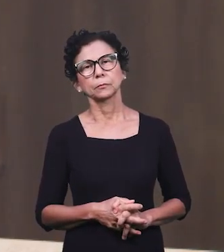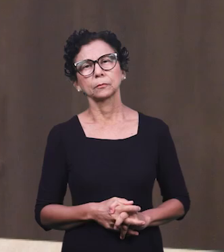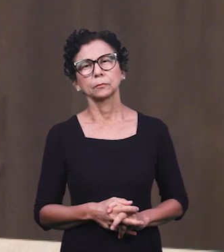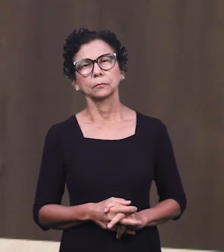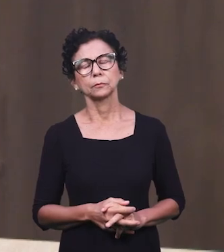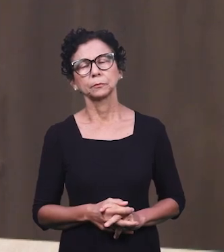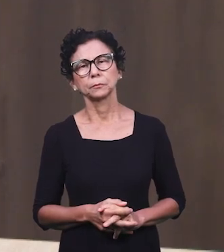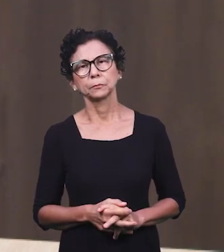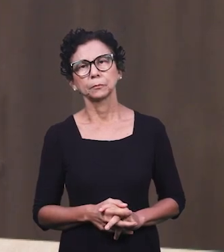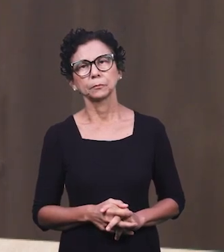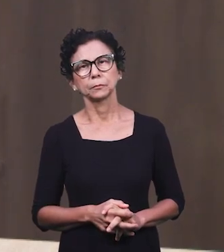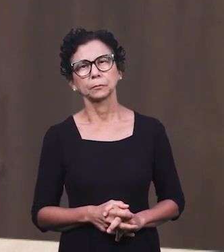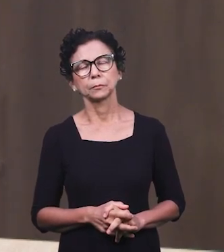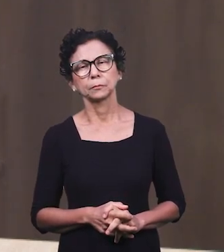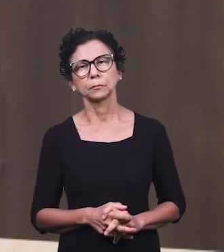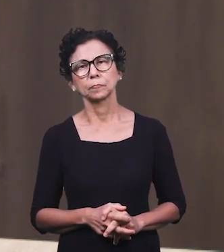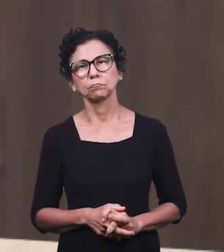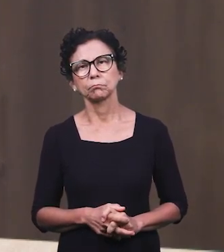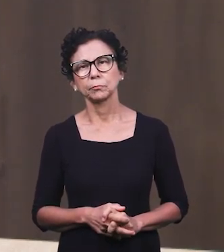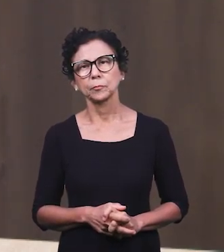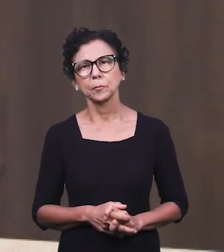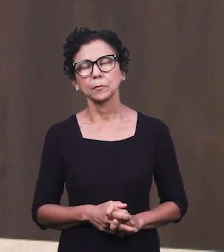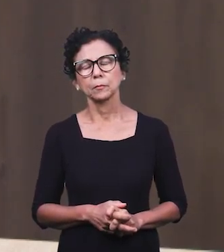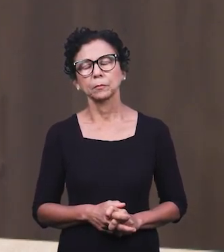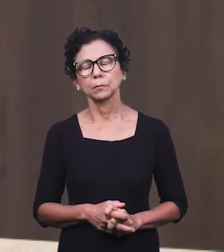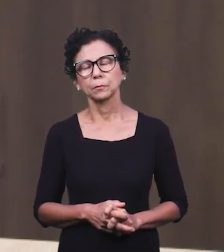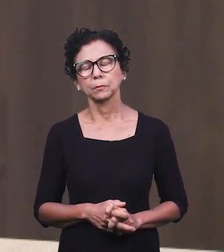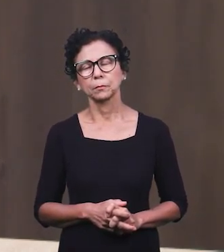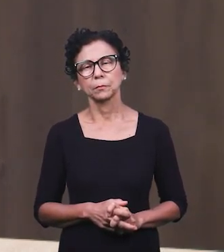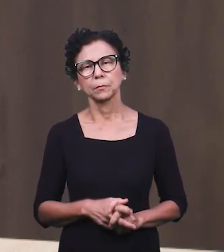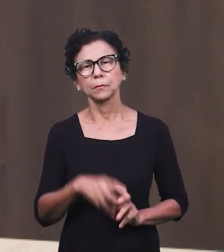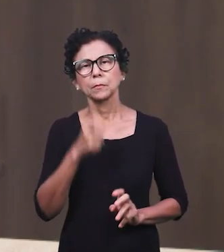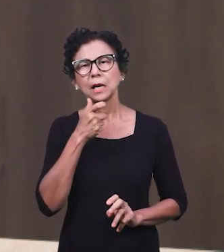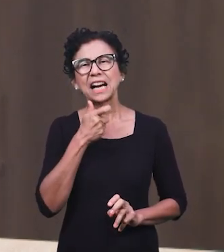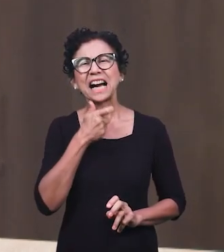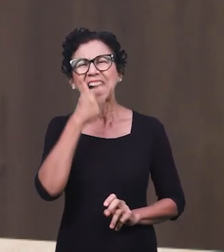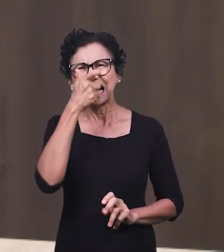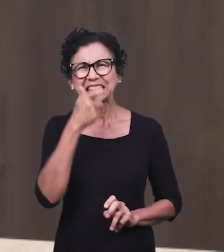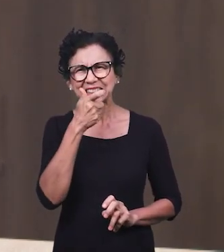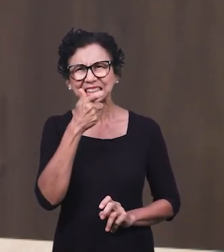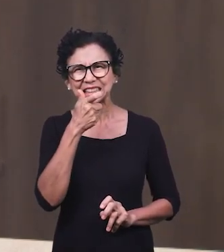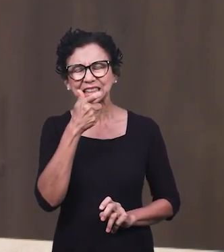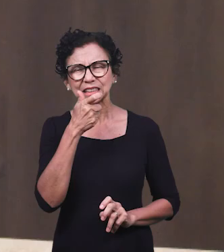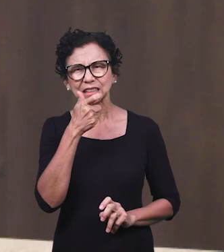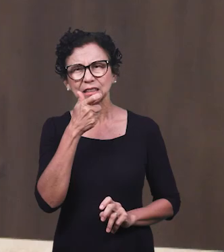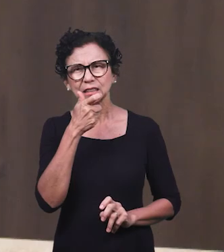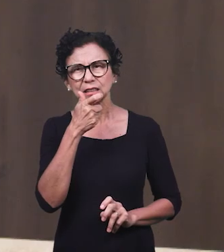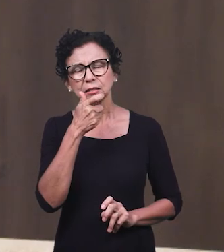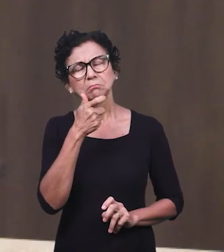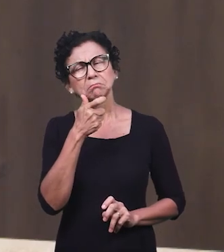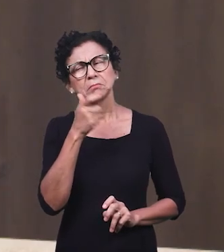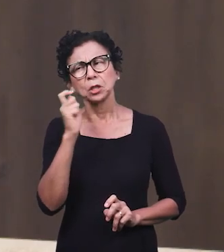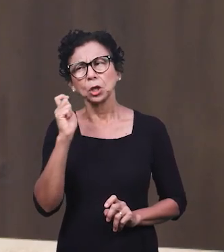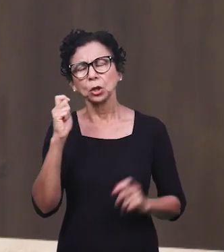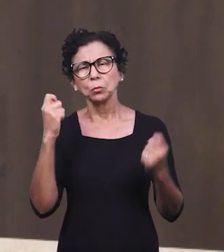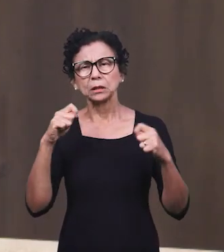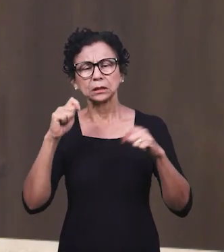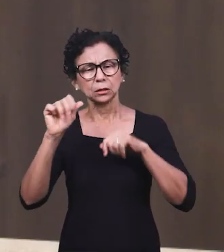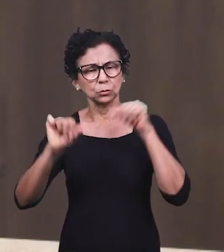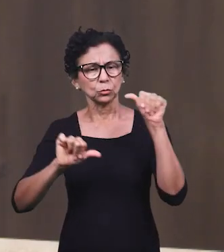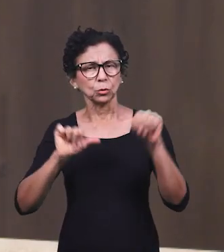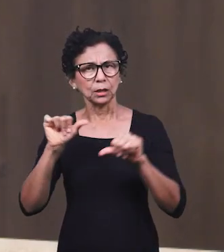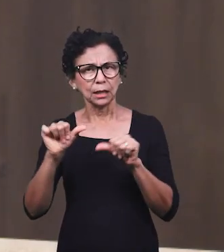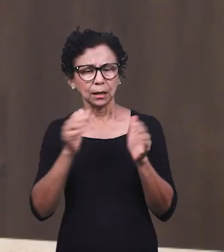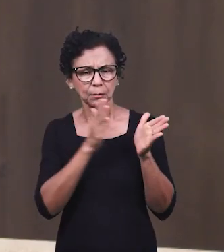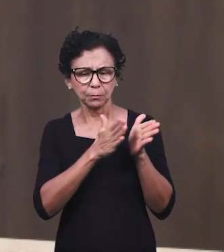prótese dentária, eu preciso trocá-la alguma vez? Ou, a partir do momento que eu tenho uma